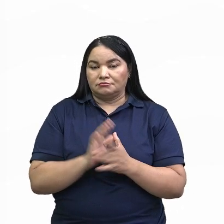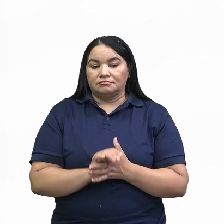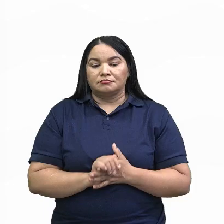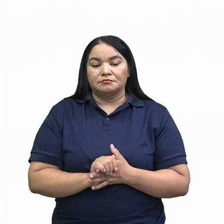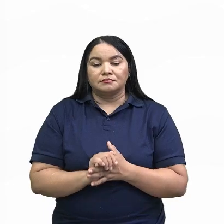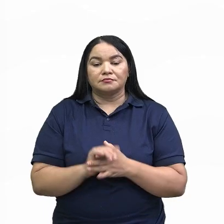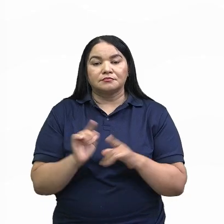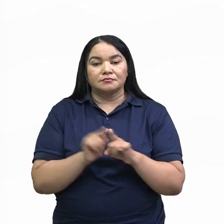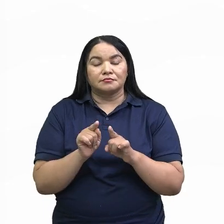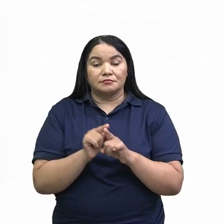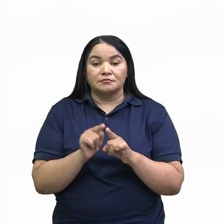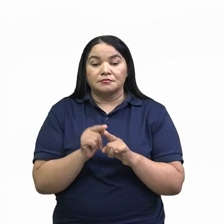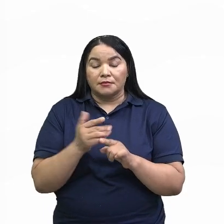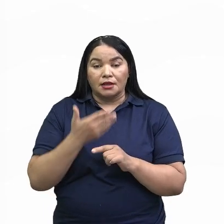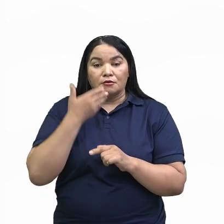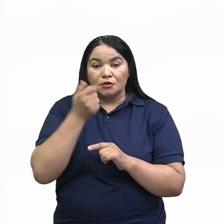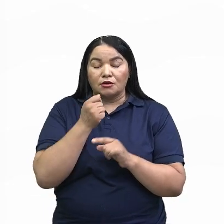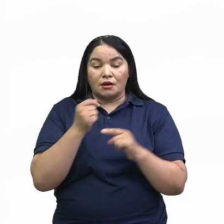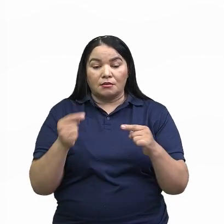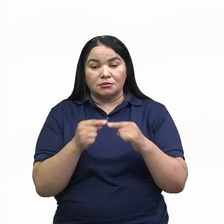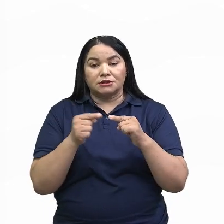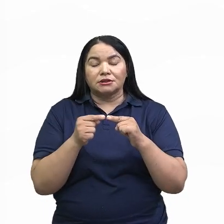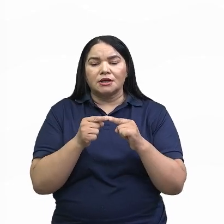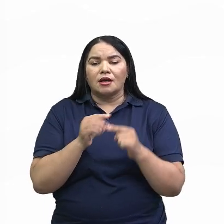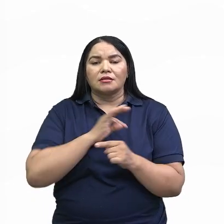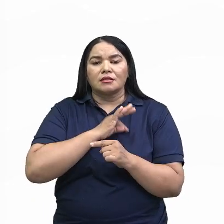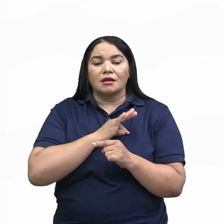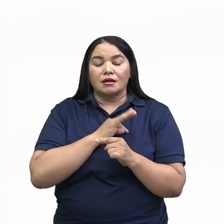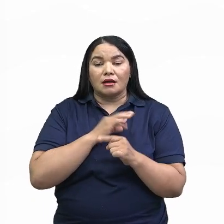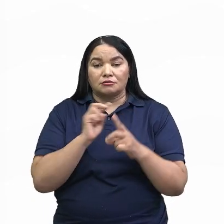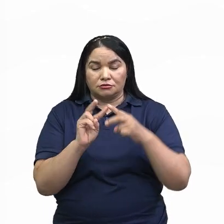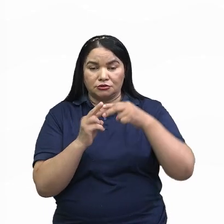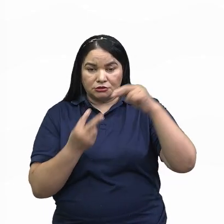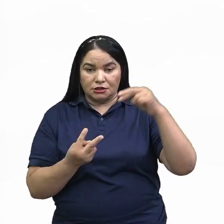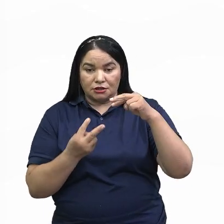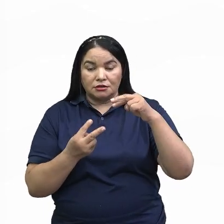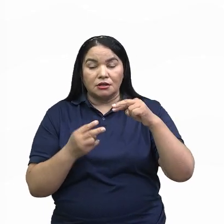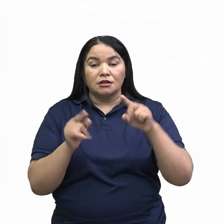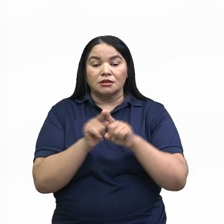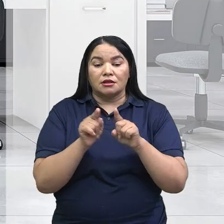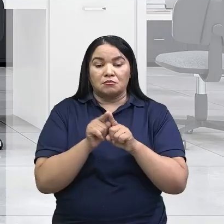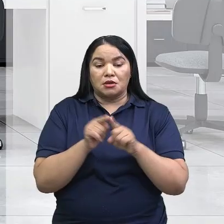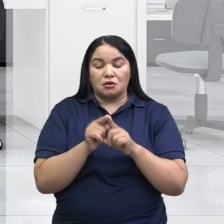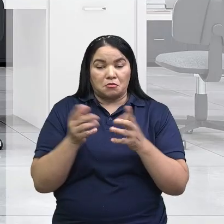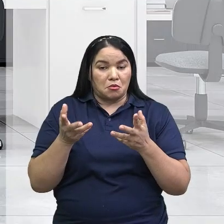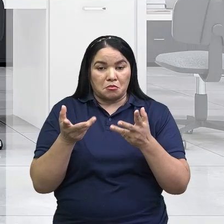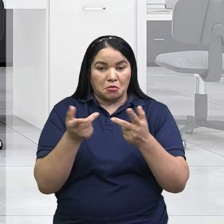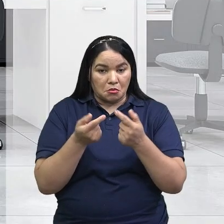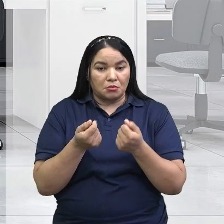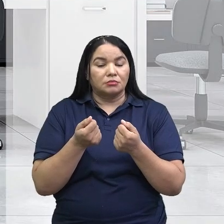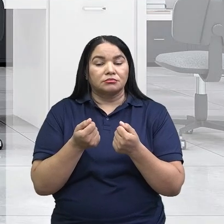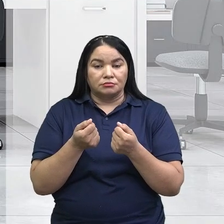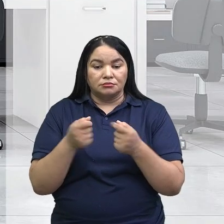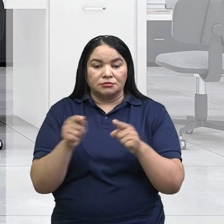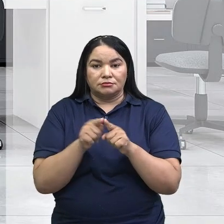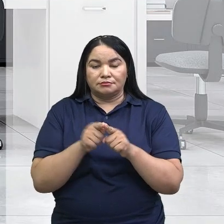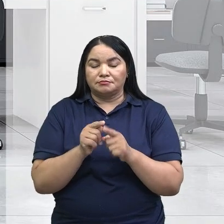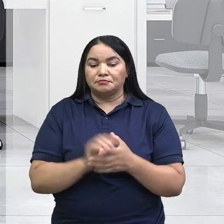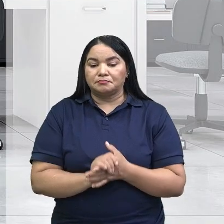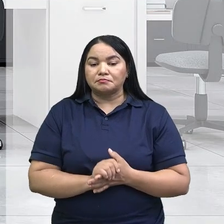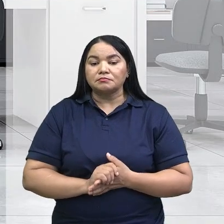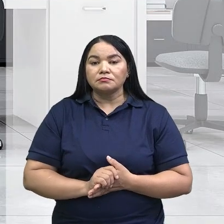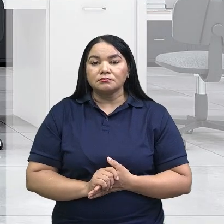esse melhoramento genético, né, para se aplicar essas técnicas e aprimorar ali um determinado organismo, como a gente pôde